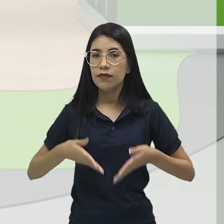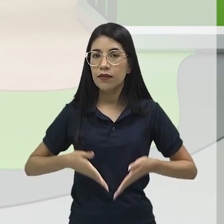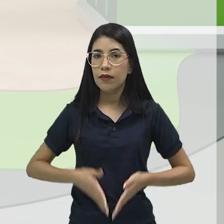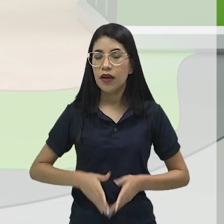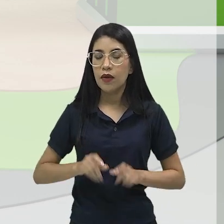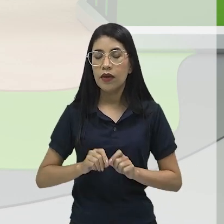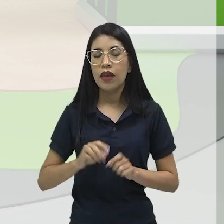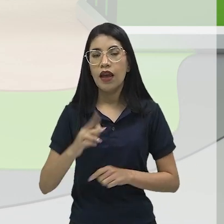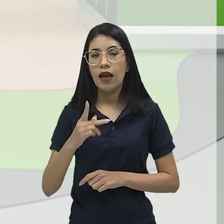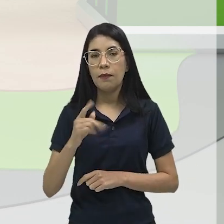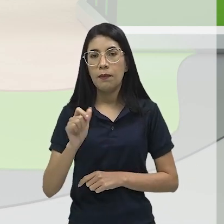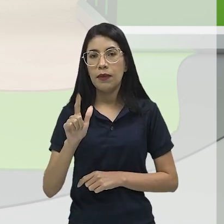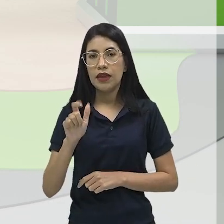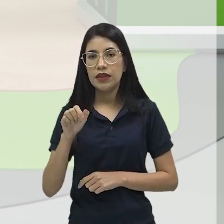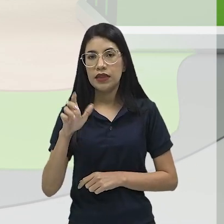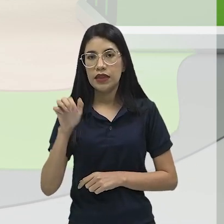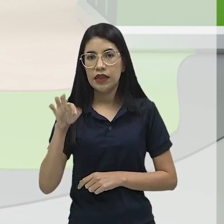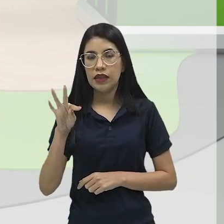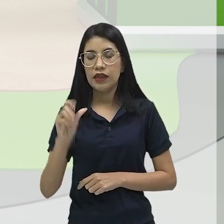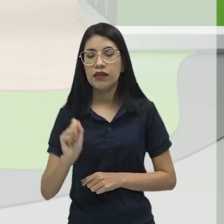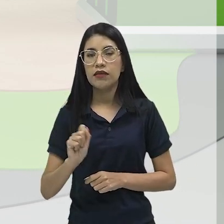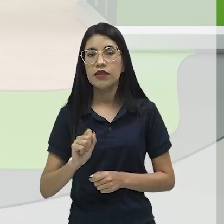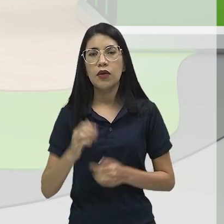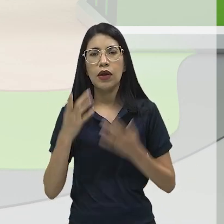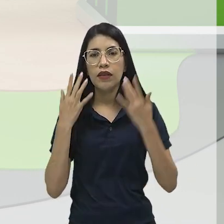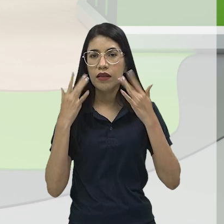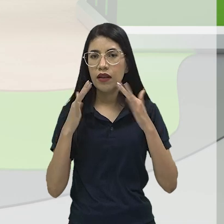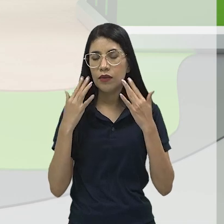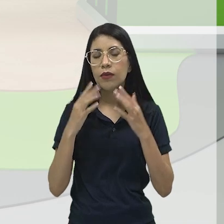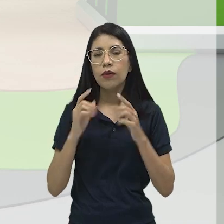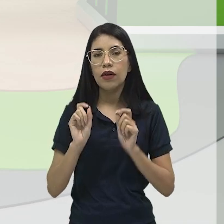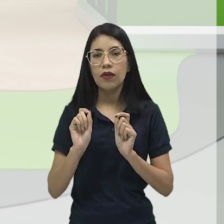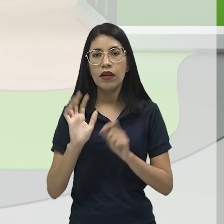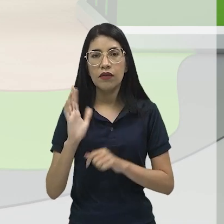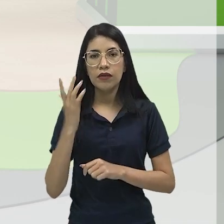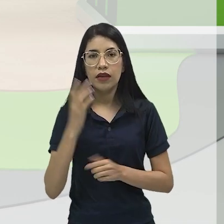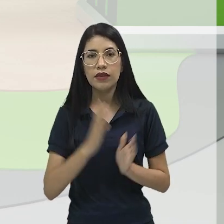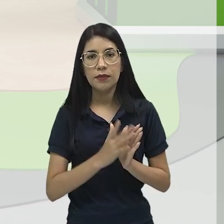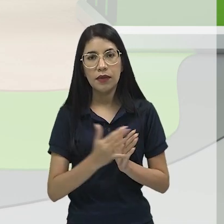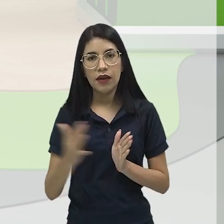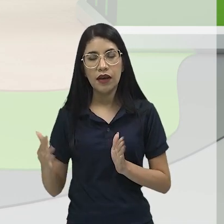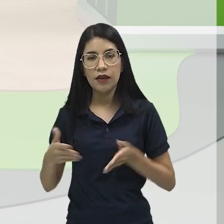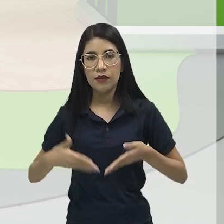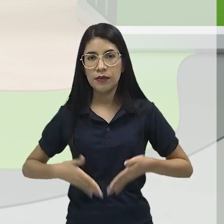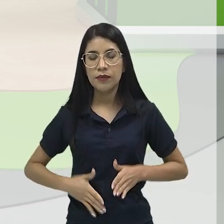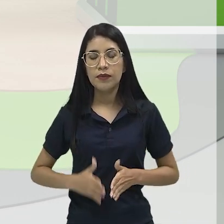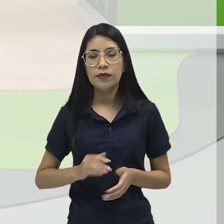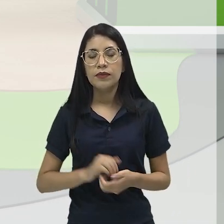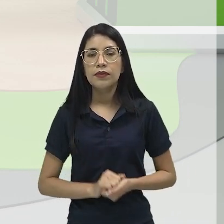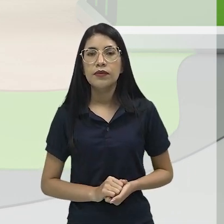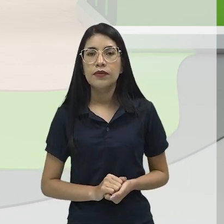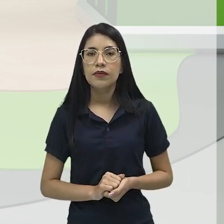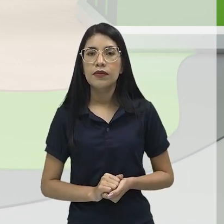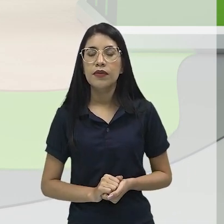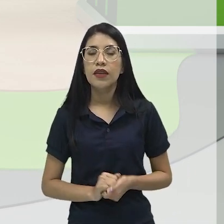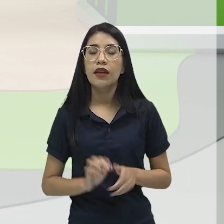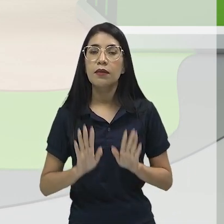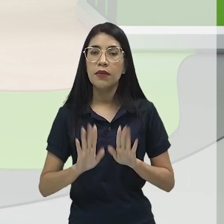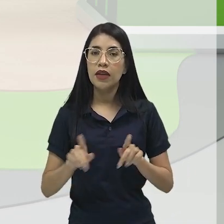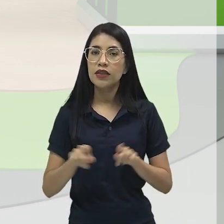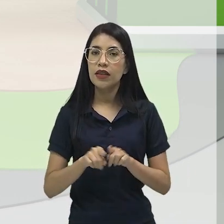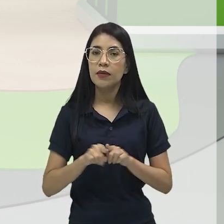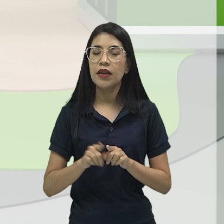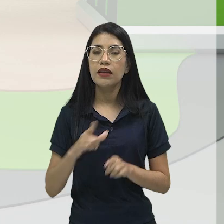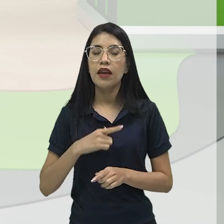aí a placenta. Esse é o processo natural do parto, tá bom, gente? Mas nós temos aí